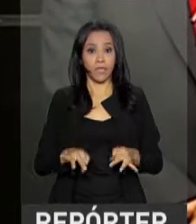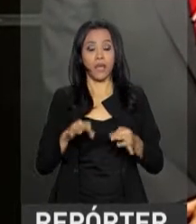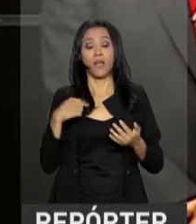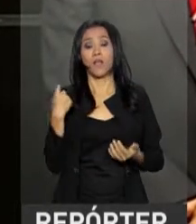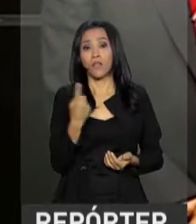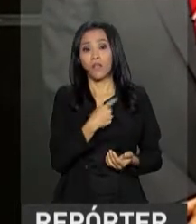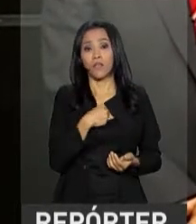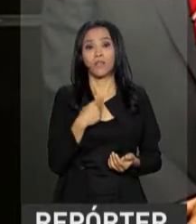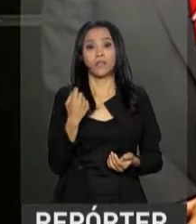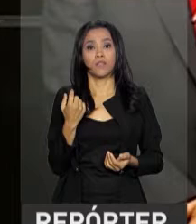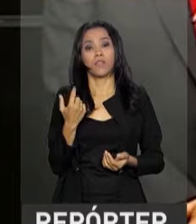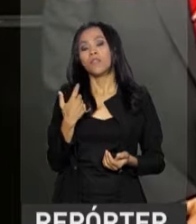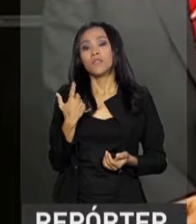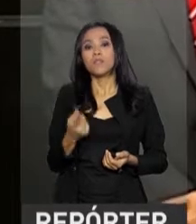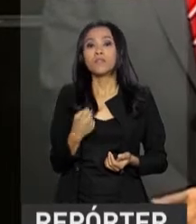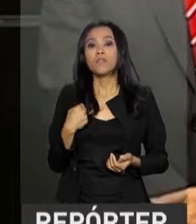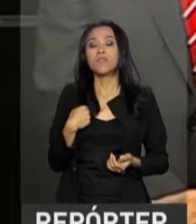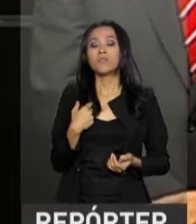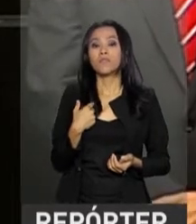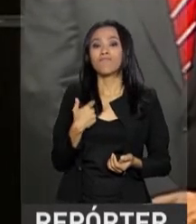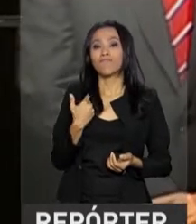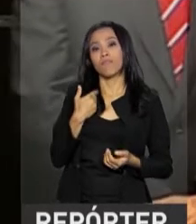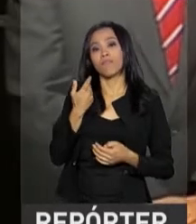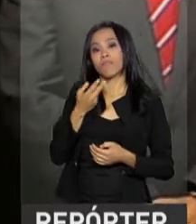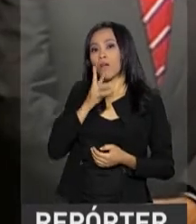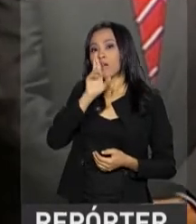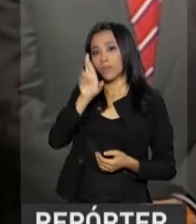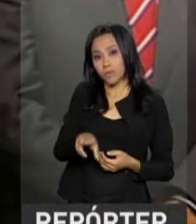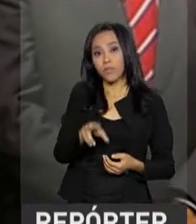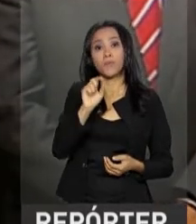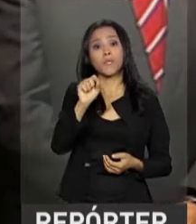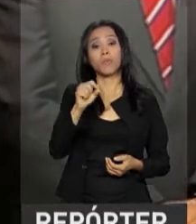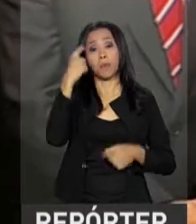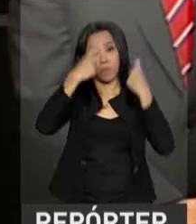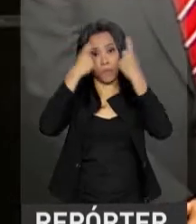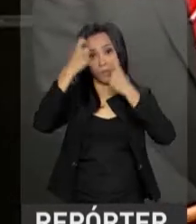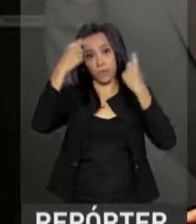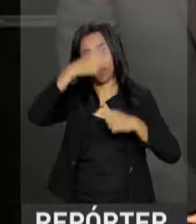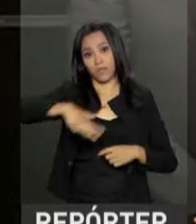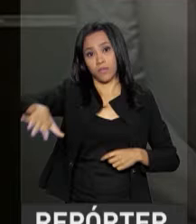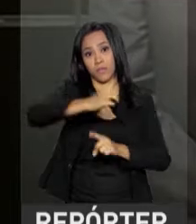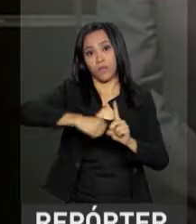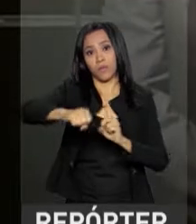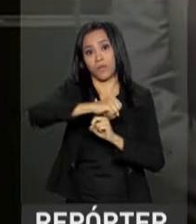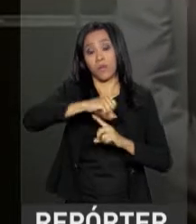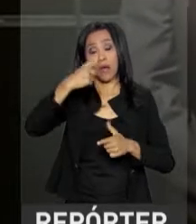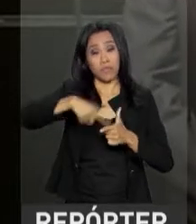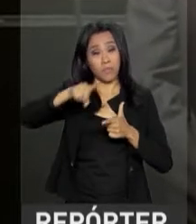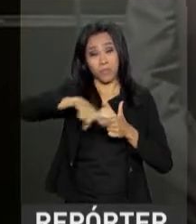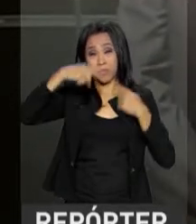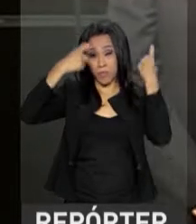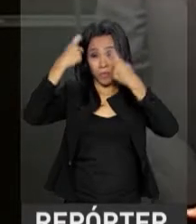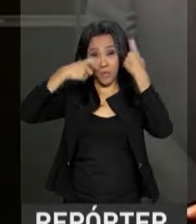atendendo a uma das principais preocupações hoje e todo o povo brasileiro a segurança pública ocupa o primeiro lugar nas